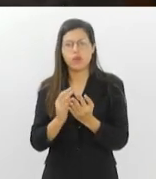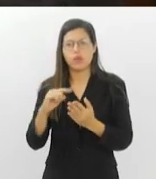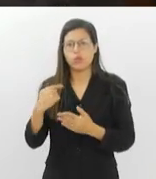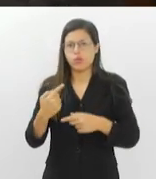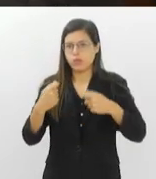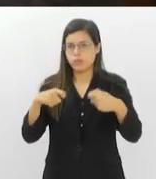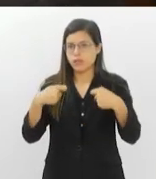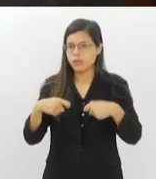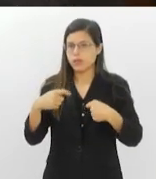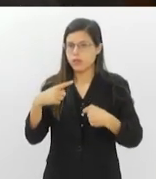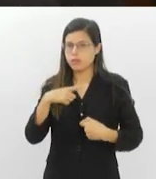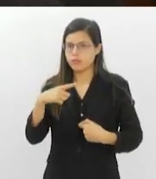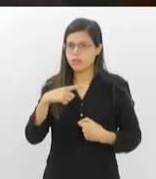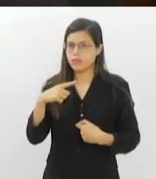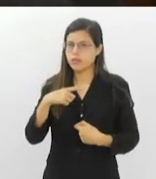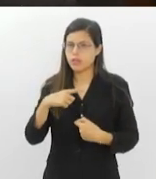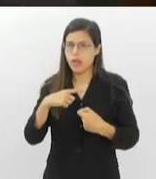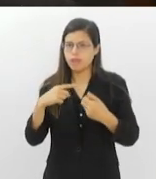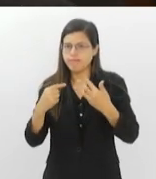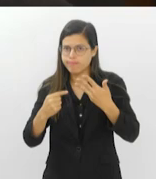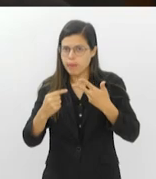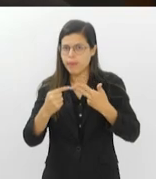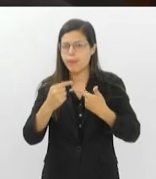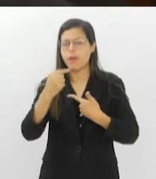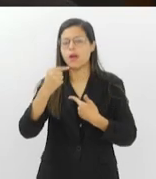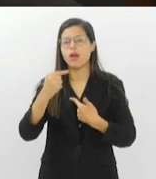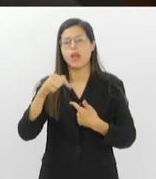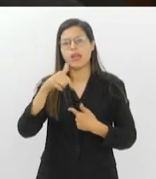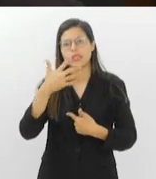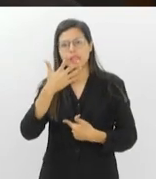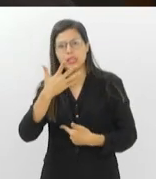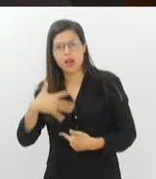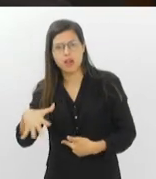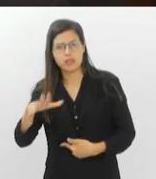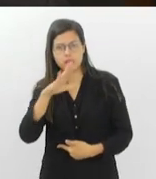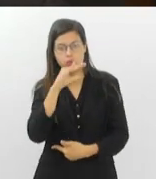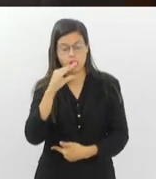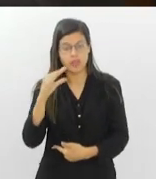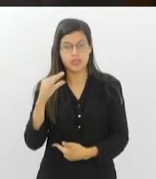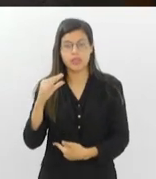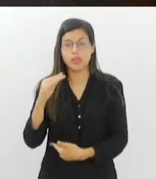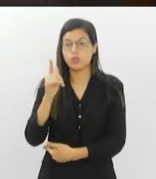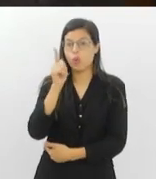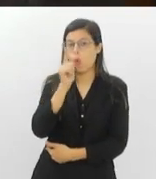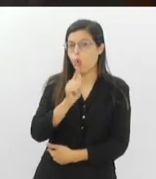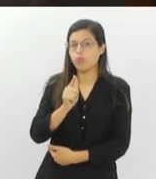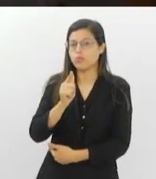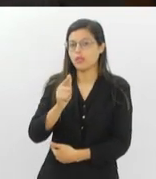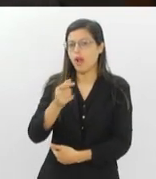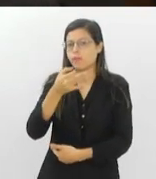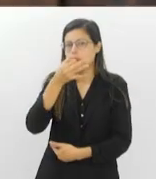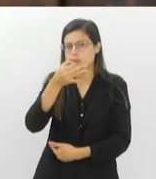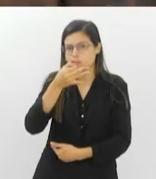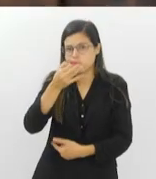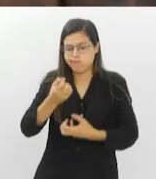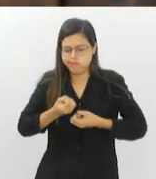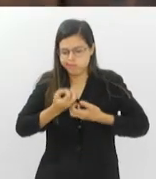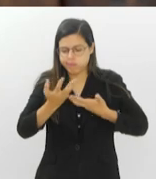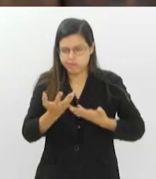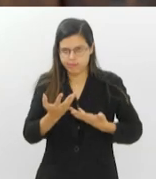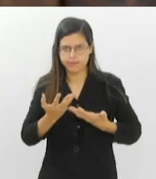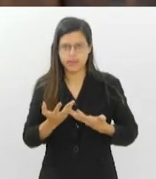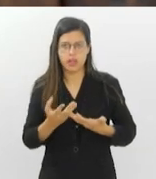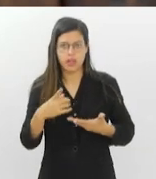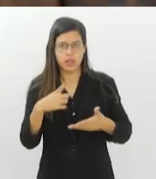precisamos ter todas as condições para que essa criança ou adolescente possa relatar o que aconteceu. Ter a rede